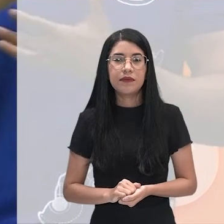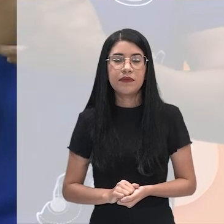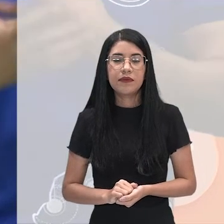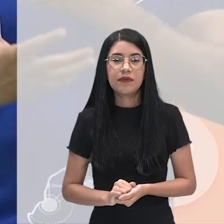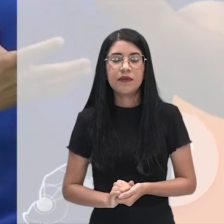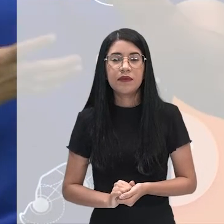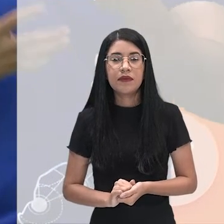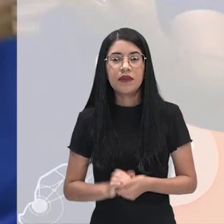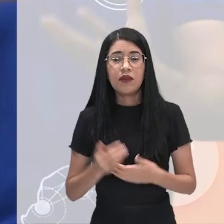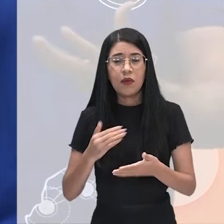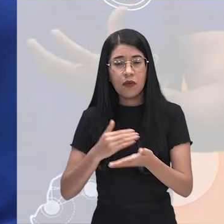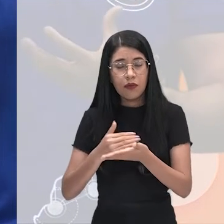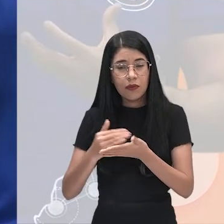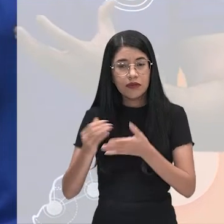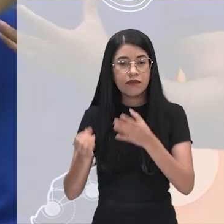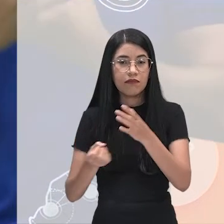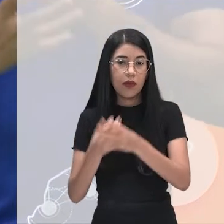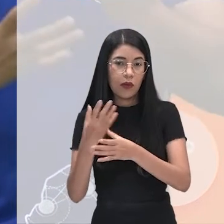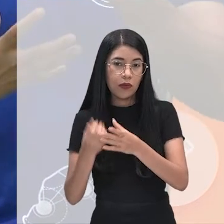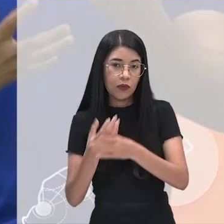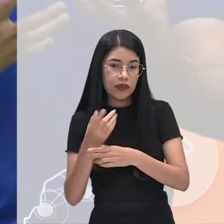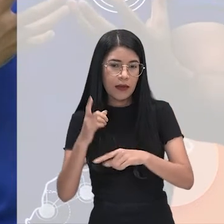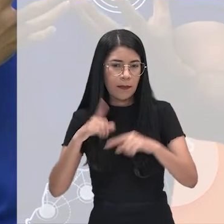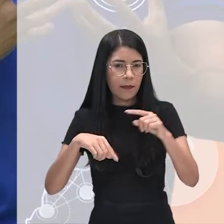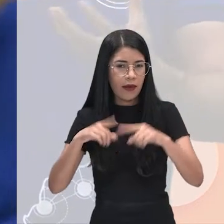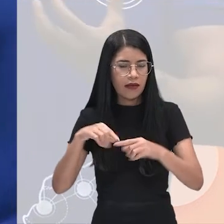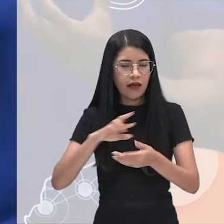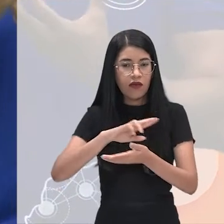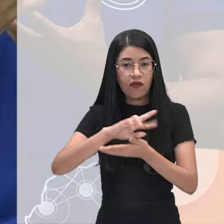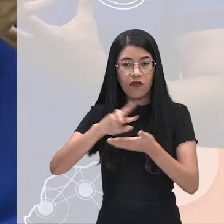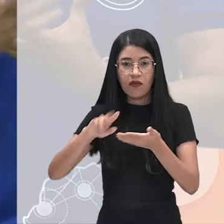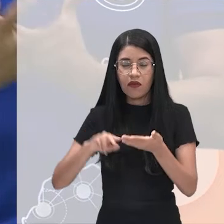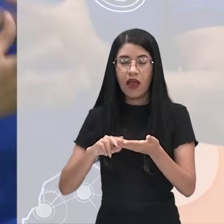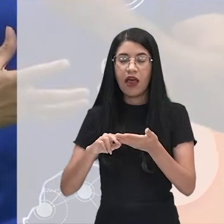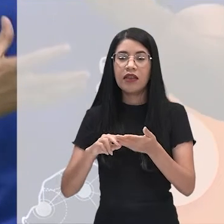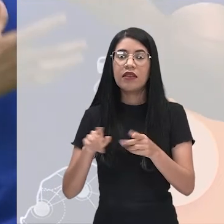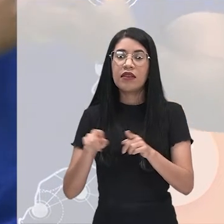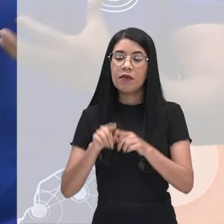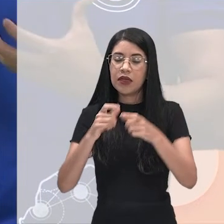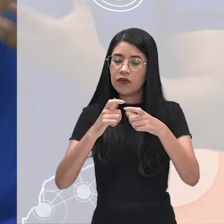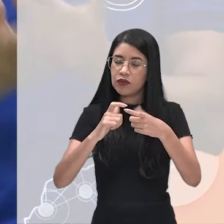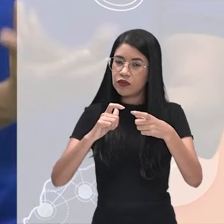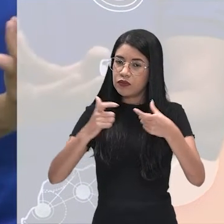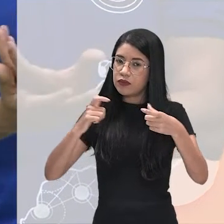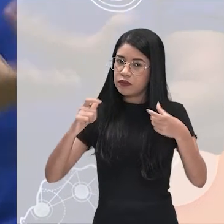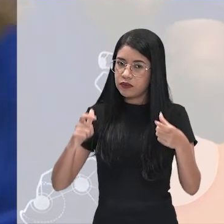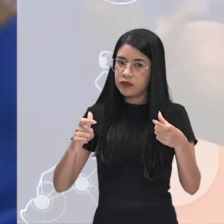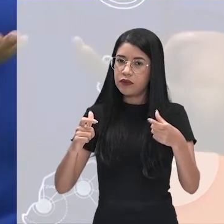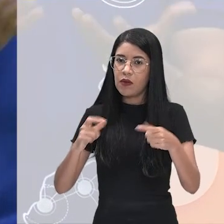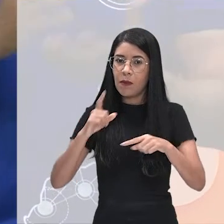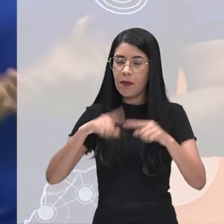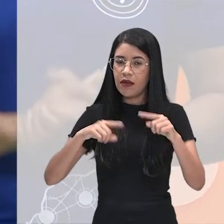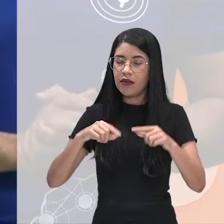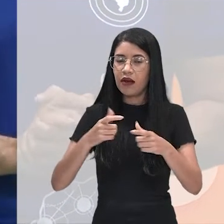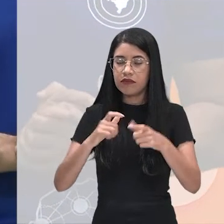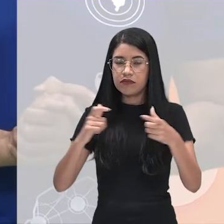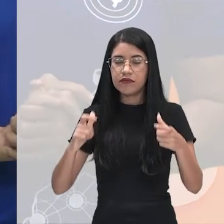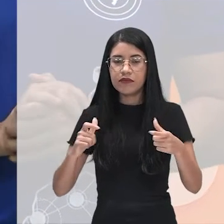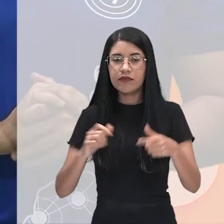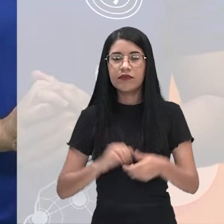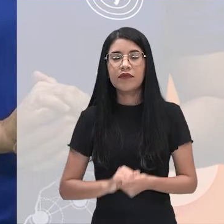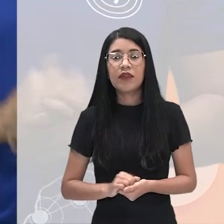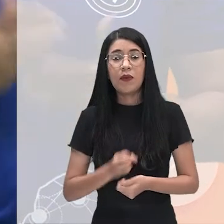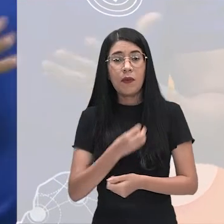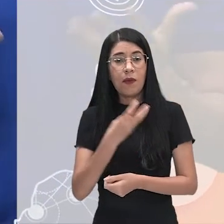e essas máquinas elas precisam de uma energia para serem movidas, tá bom? Elas precisam de uma força motriz. Nesse caso da primeira